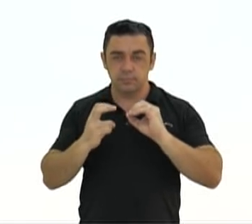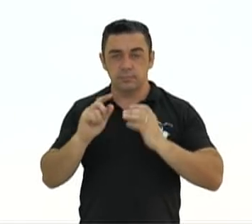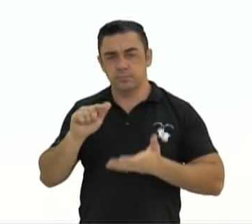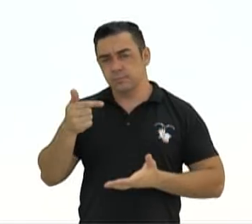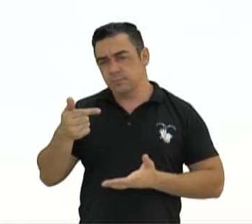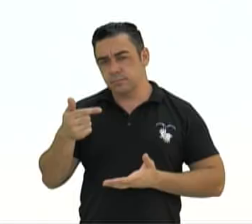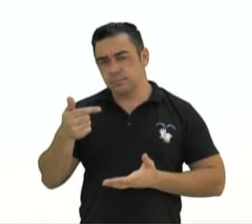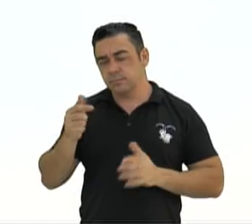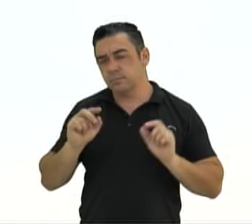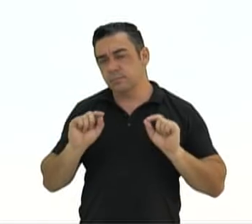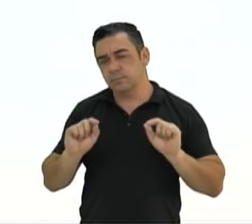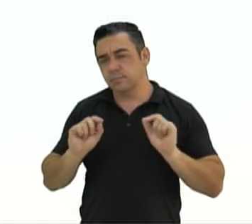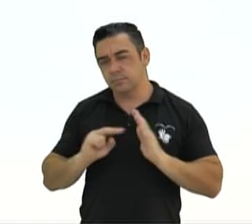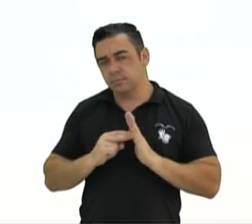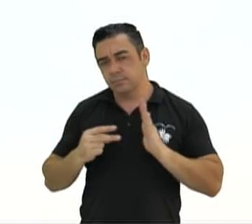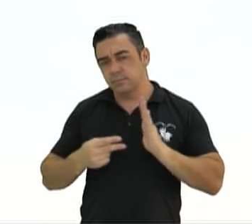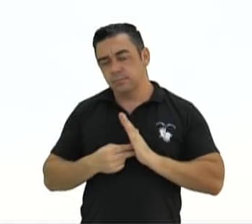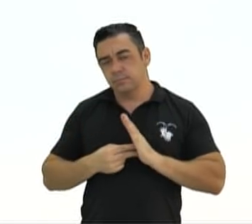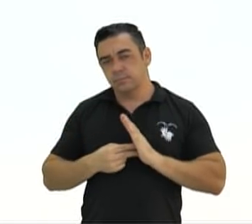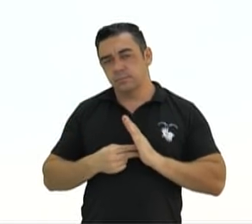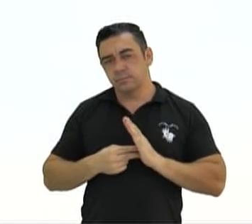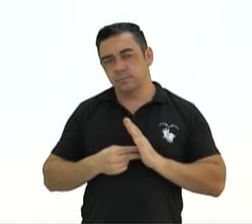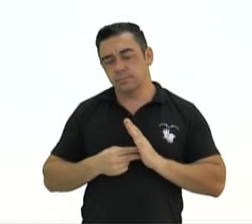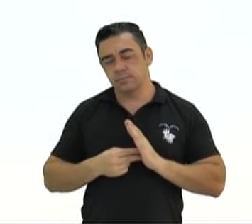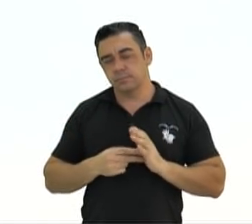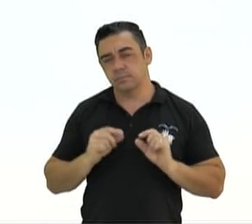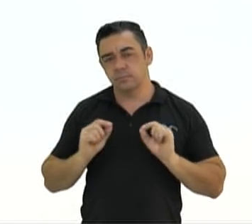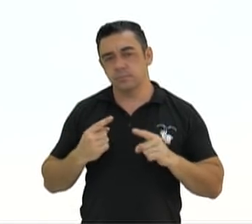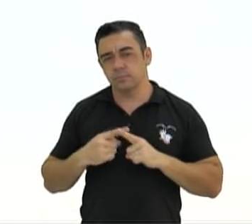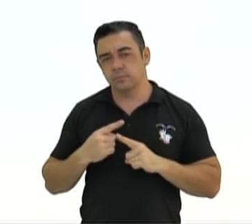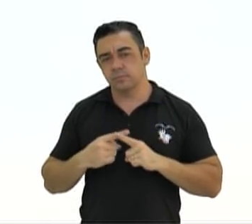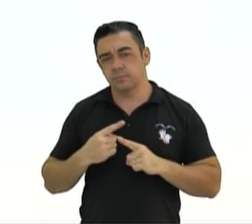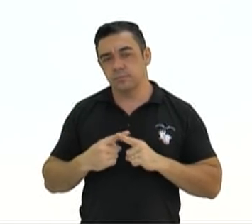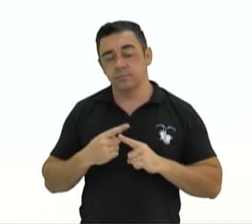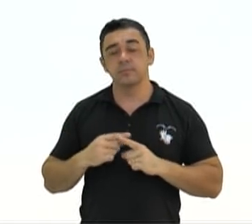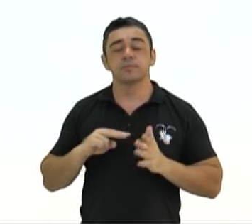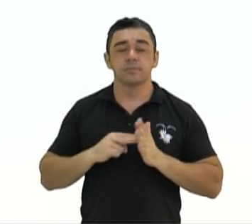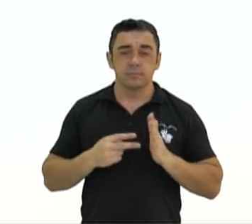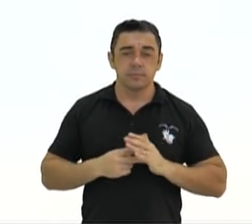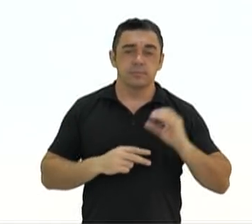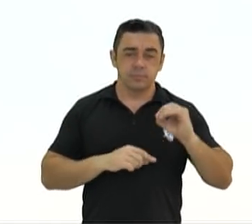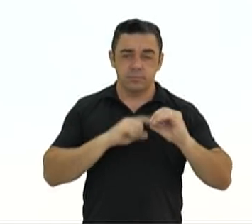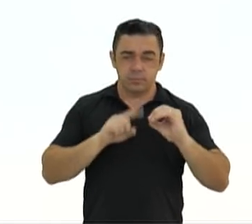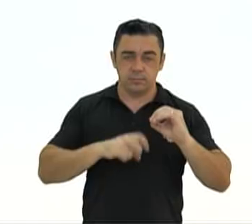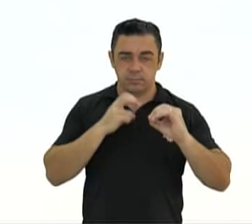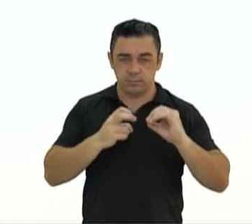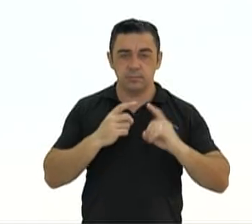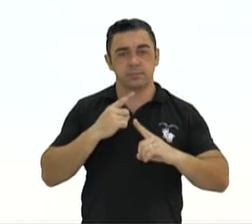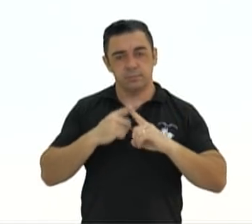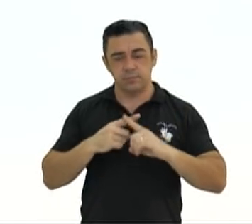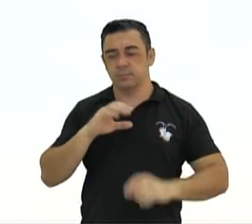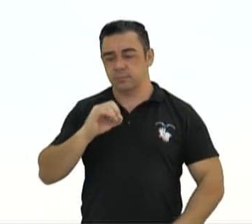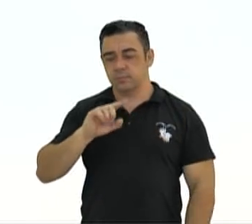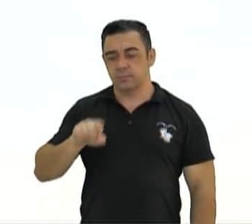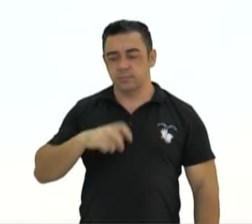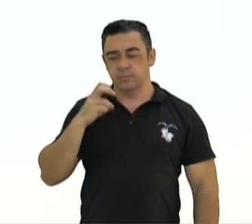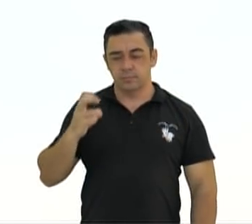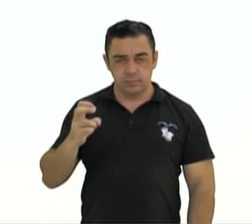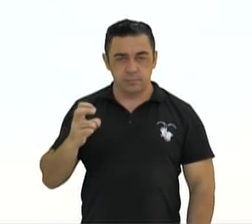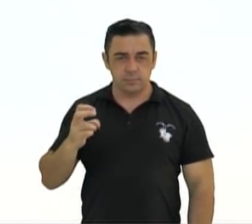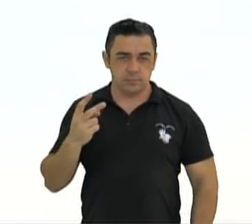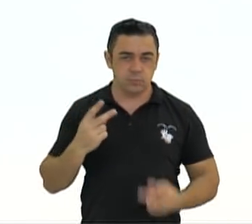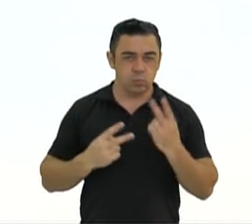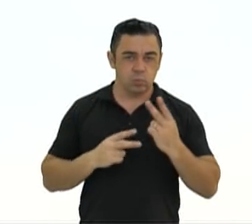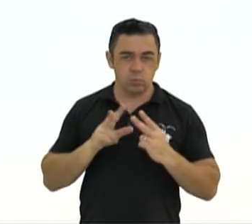quadrado. O que significa elevar ao quadrado? O que tem um 2 lá em cima? Porque o 0,5 tem que ficar